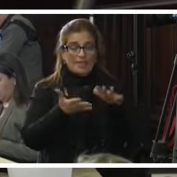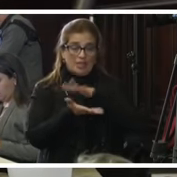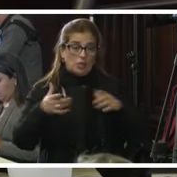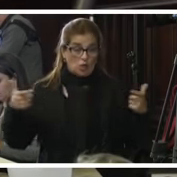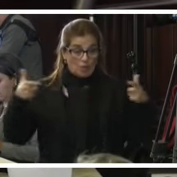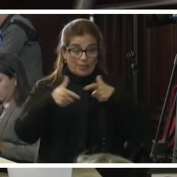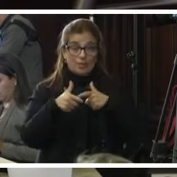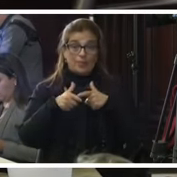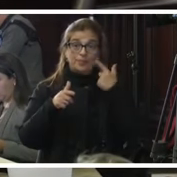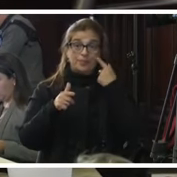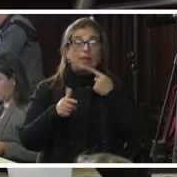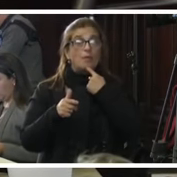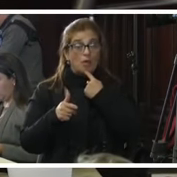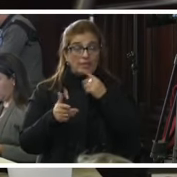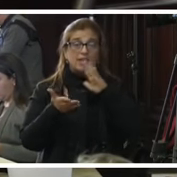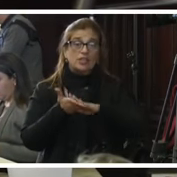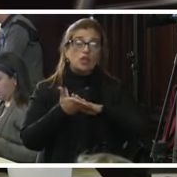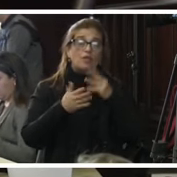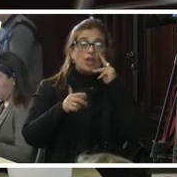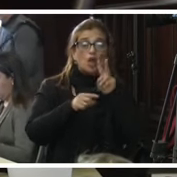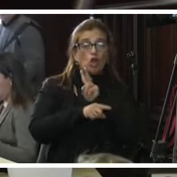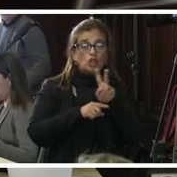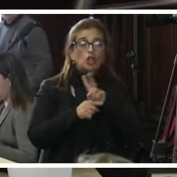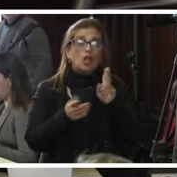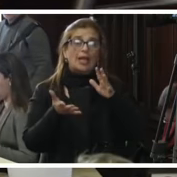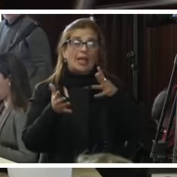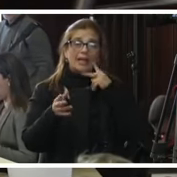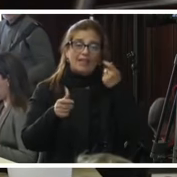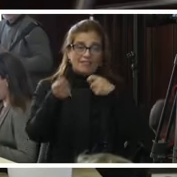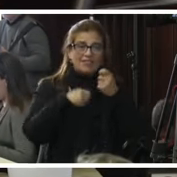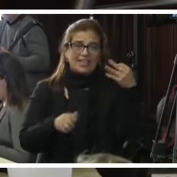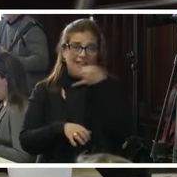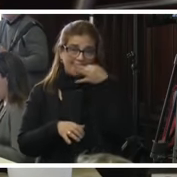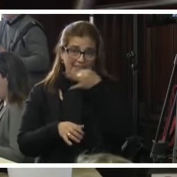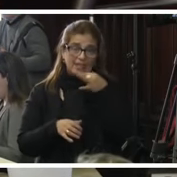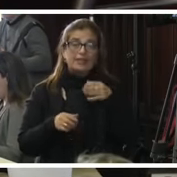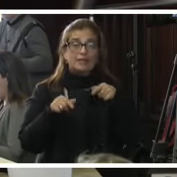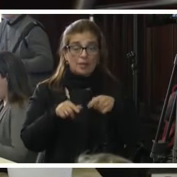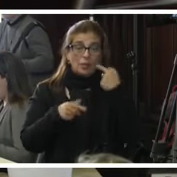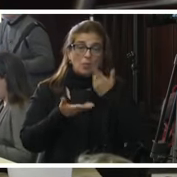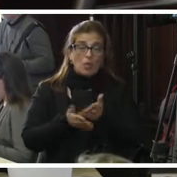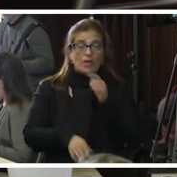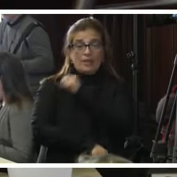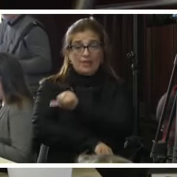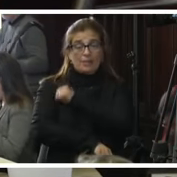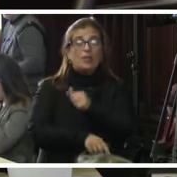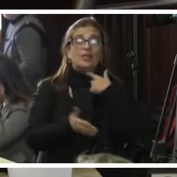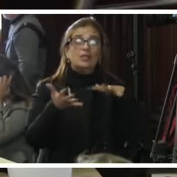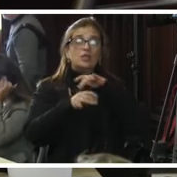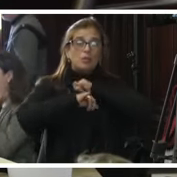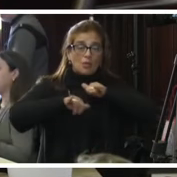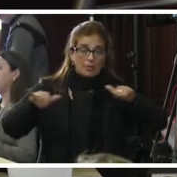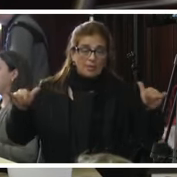tais como a política de guerra às drogas, o hiperencarceramento e o genocídio da juventude negra promovidos pelo Brasil, que